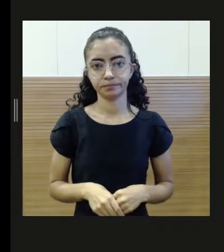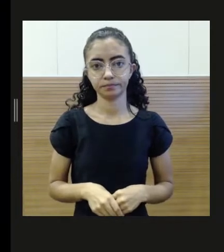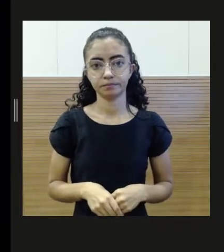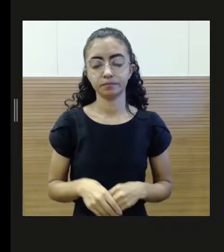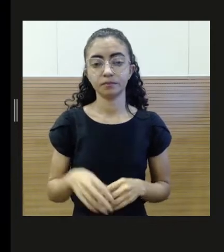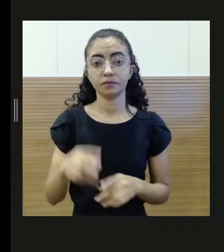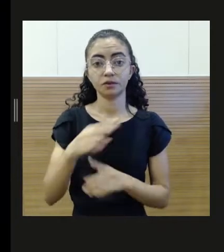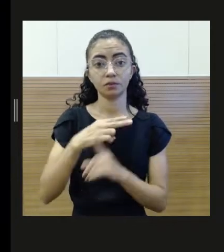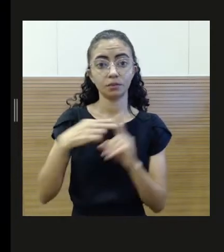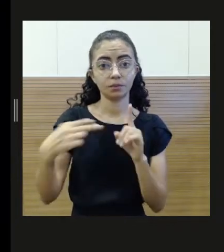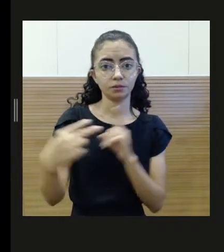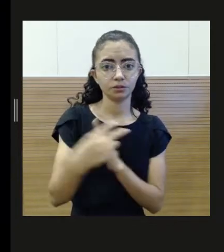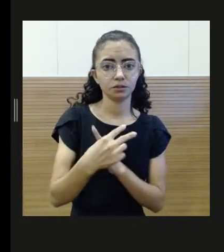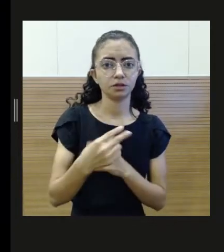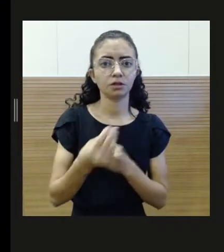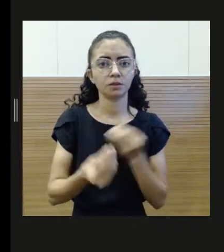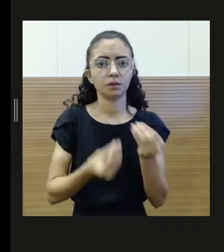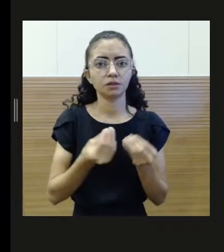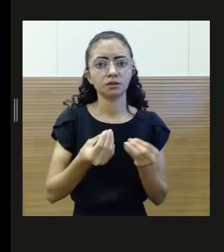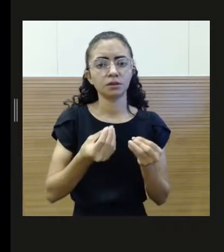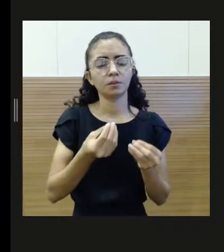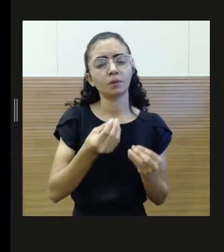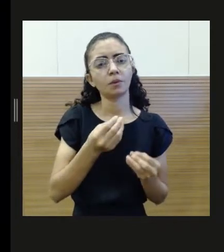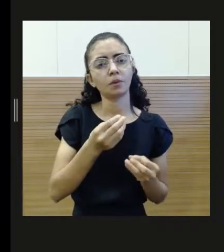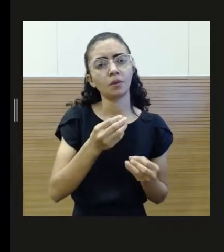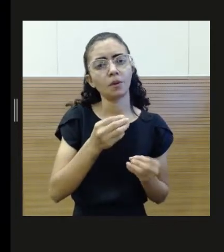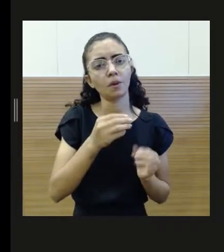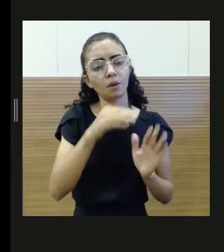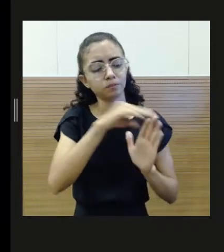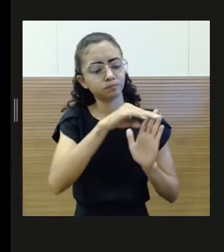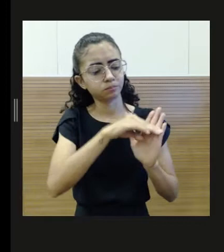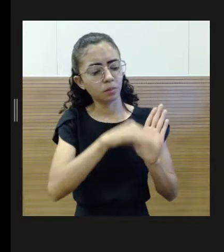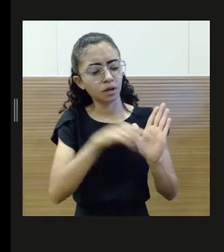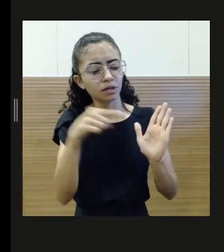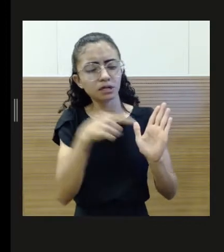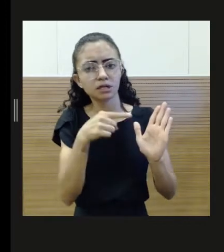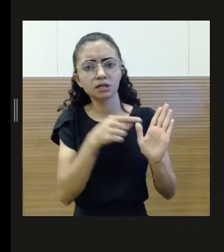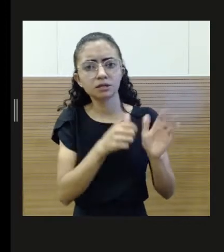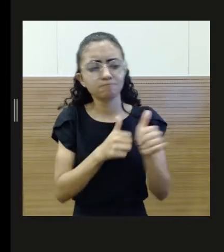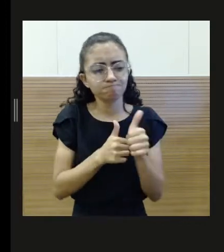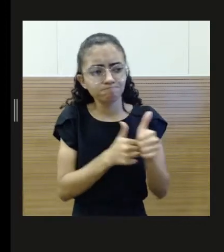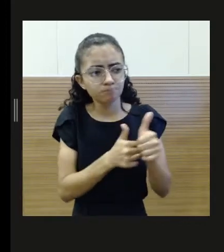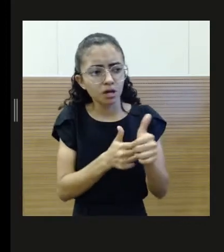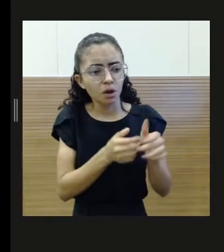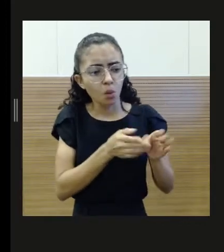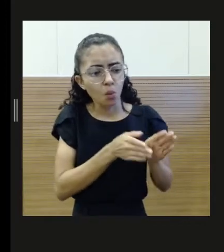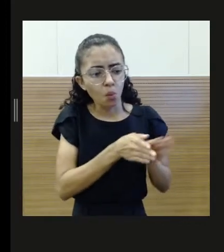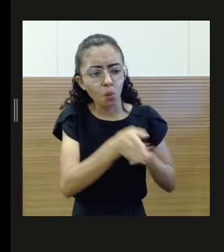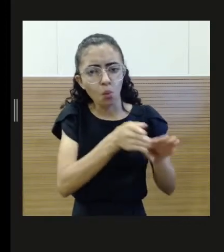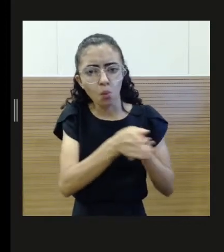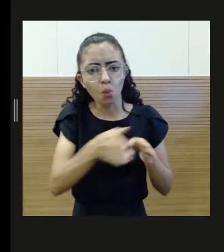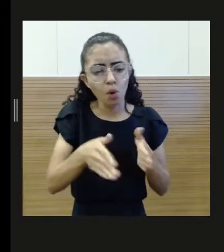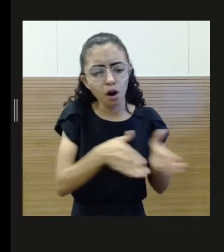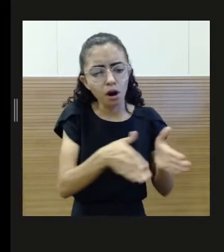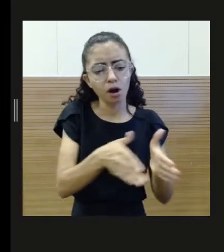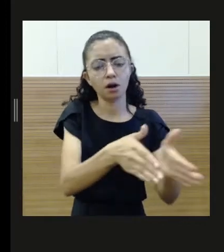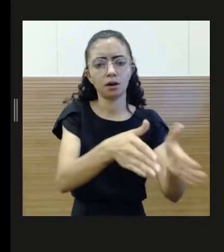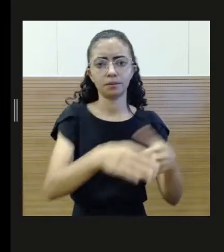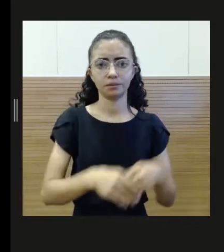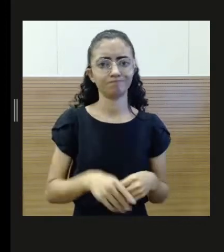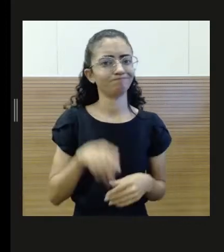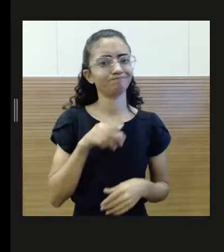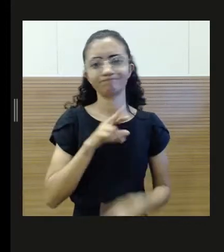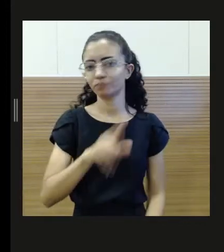Paradigmas como mapas têm que ser redesenhados quando eles não mostram um caminho. A evidente falha